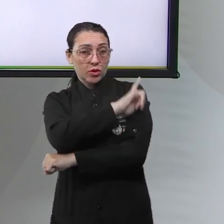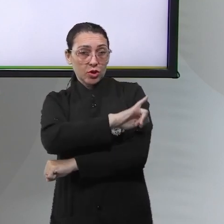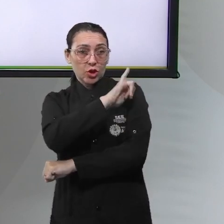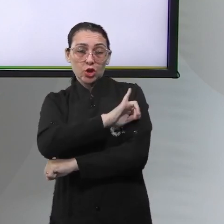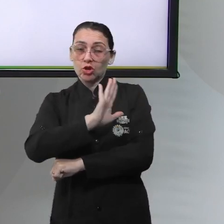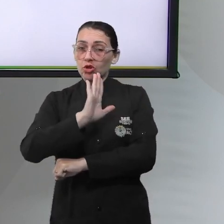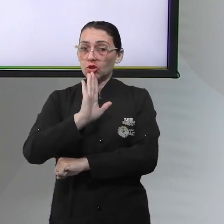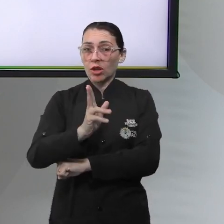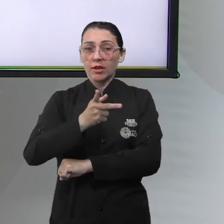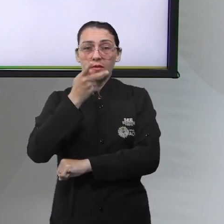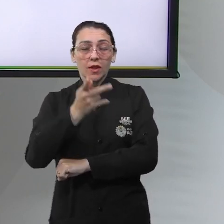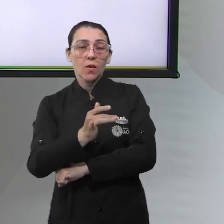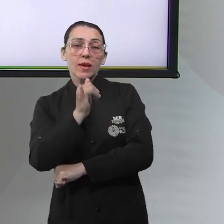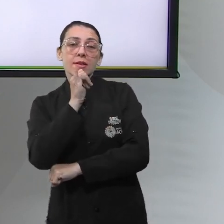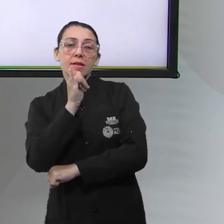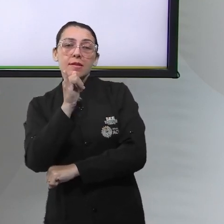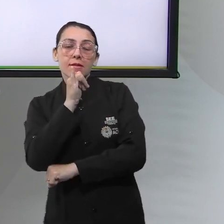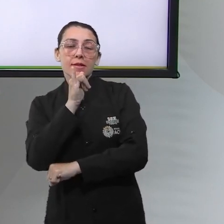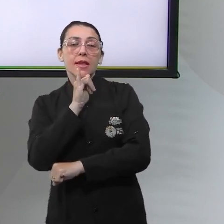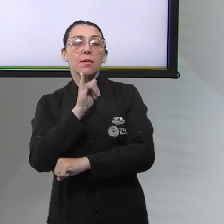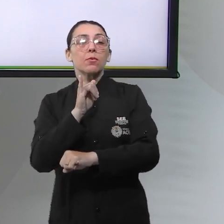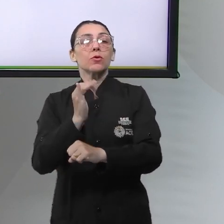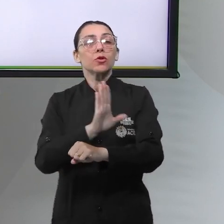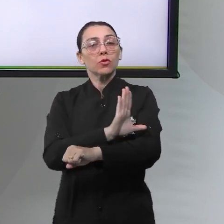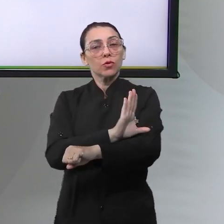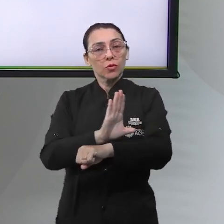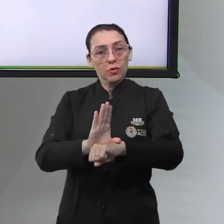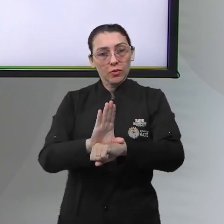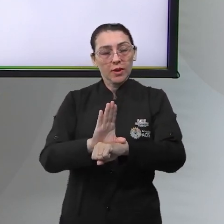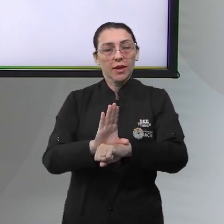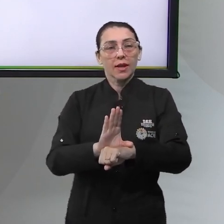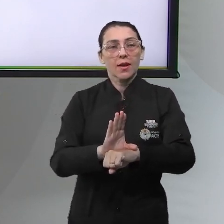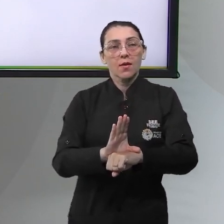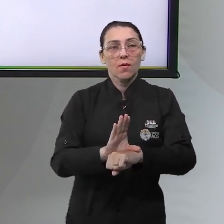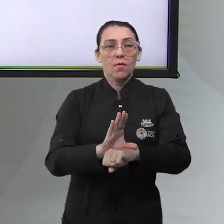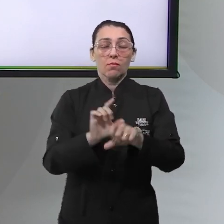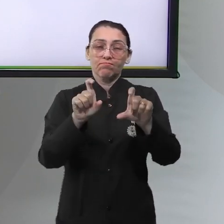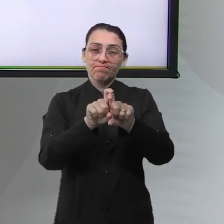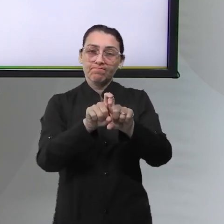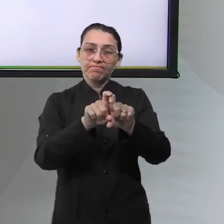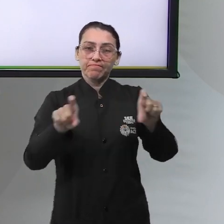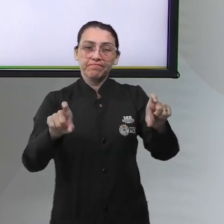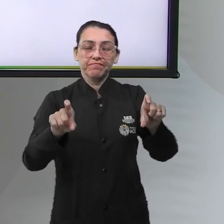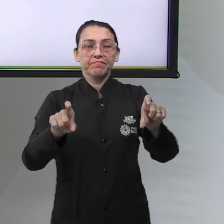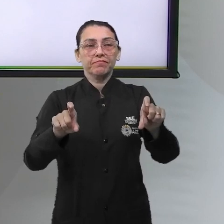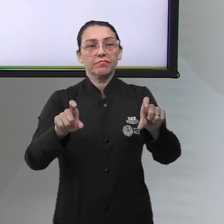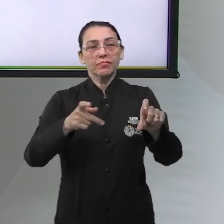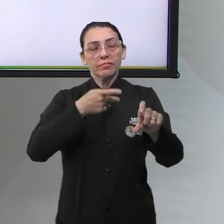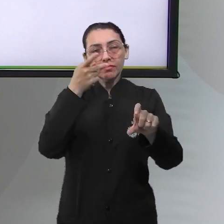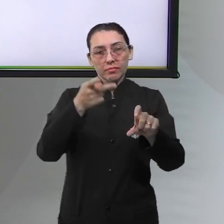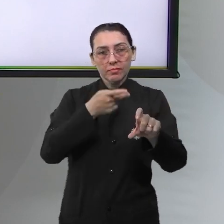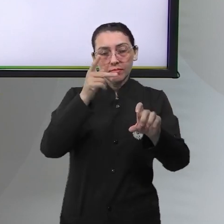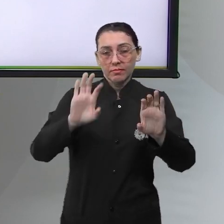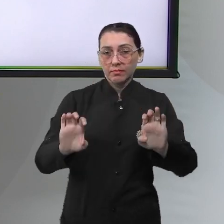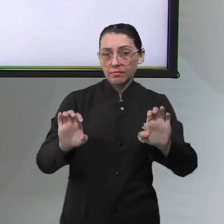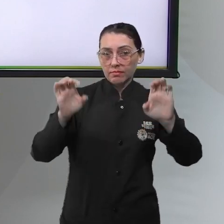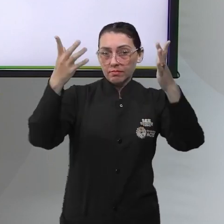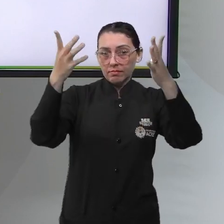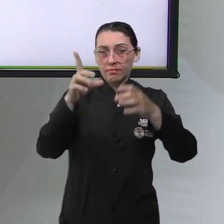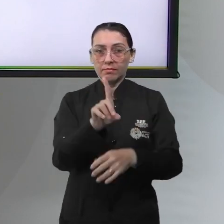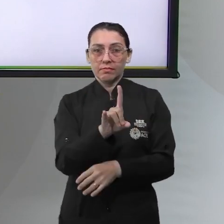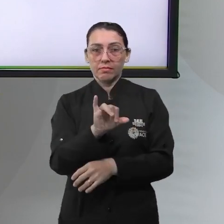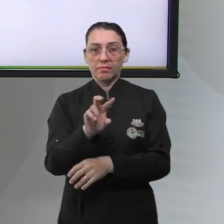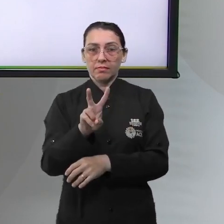está mencionando um exemplo de cultura material. Quando o enunciado da questão ele cita a festa do